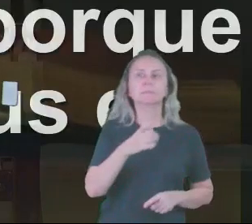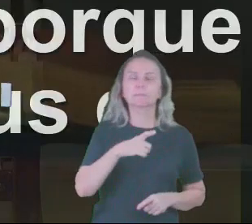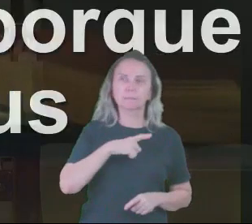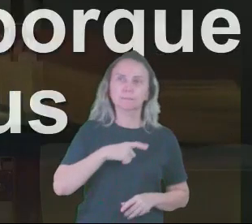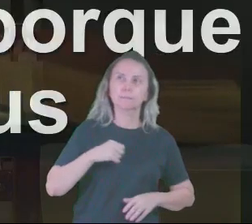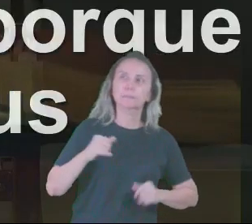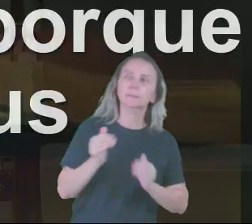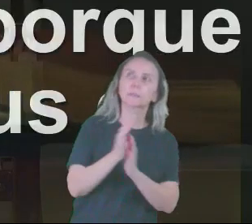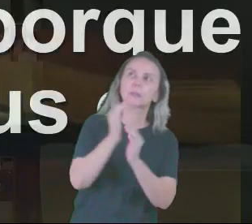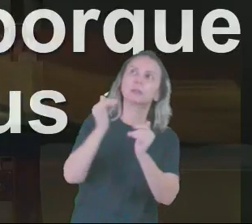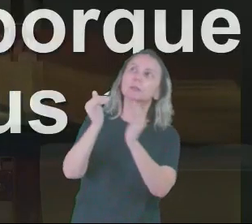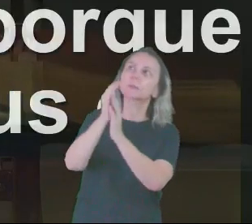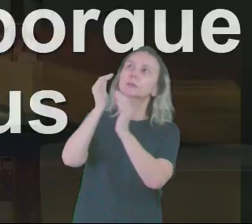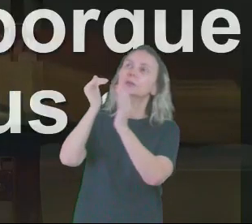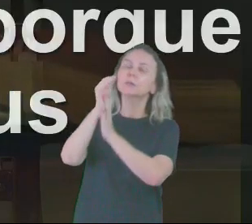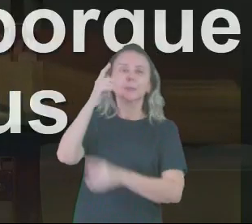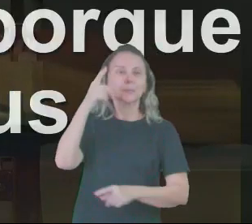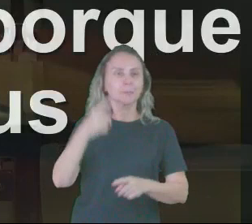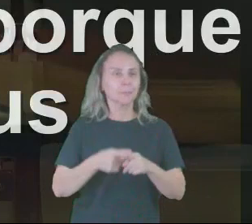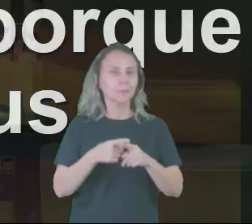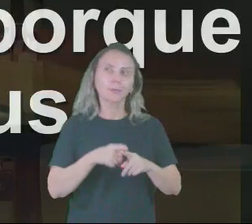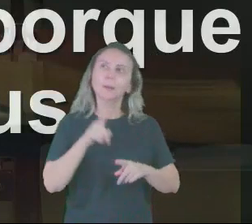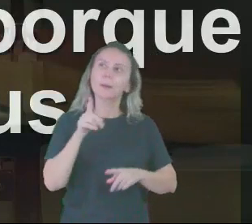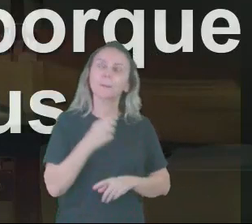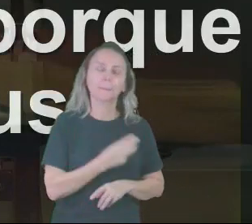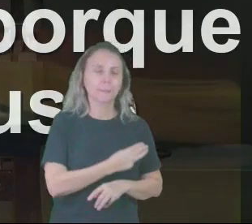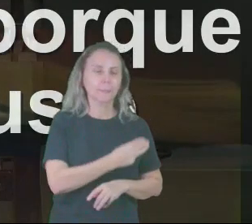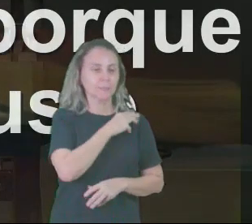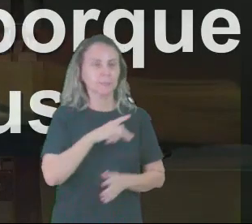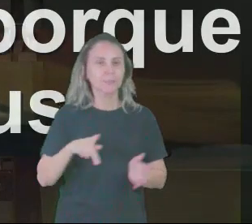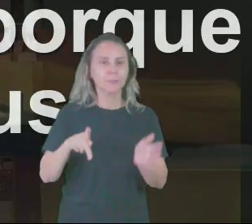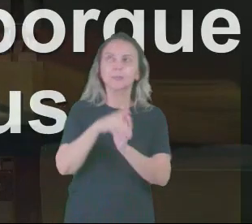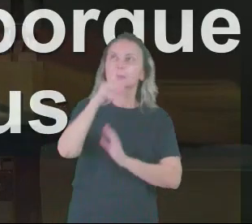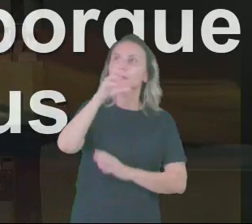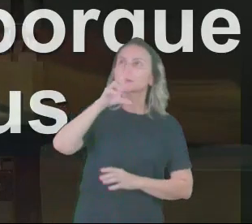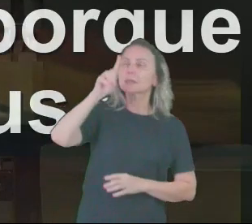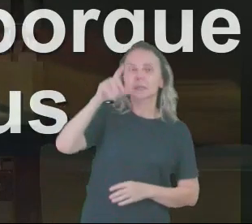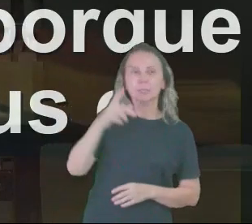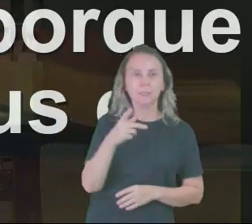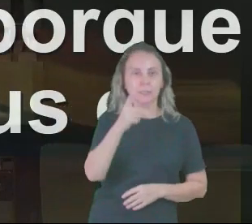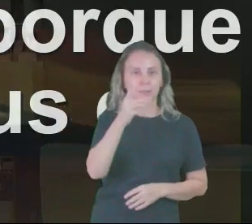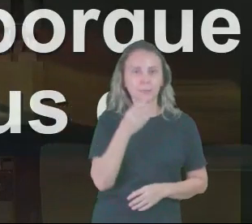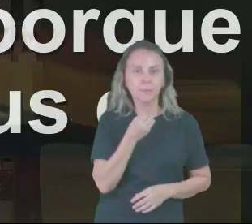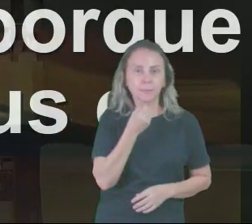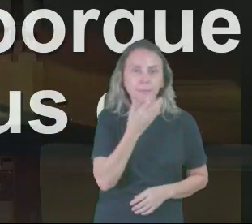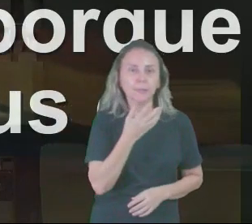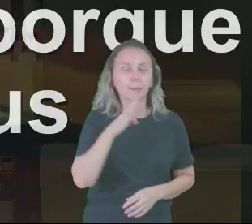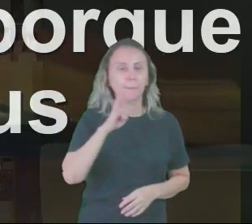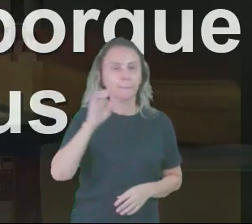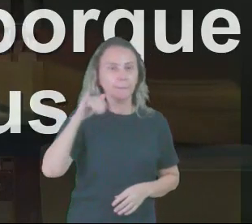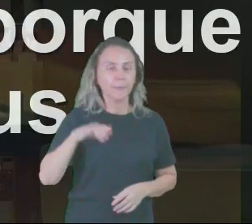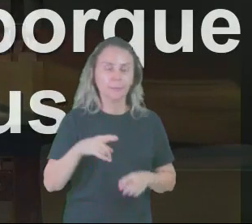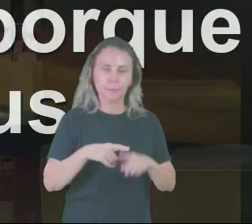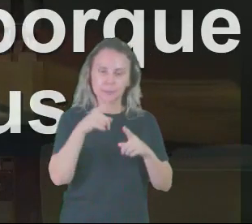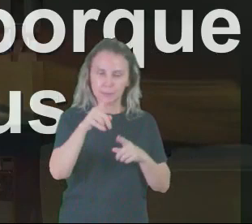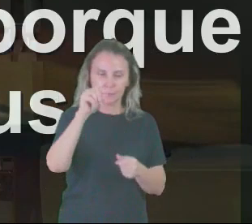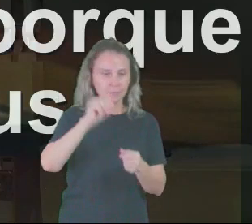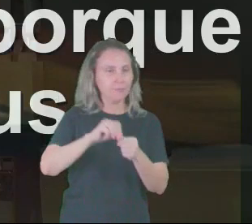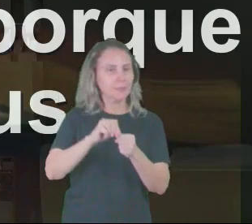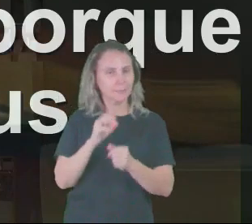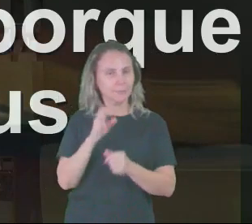dela É porque ela é ministro de Deus para teu bem mas se fizeres o mal